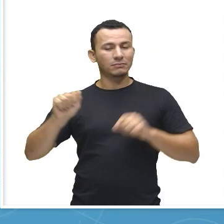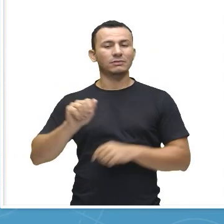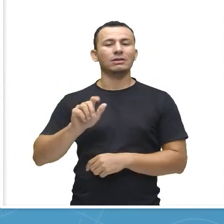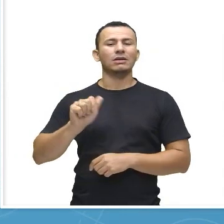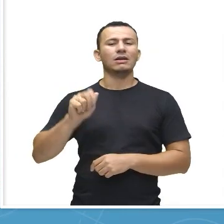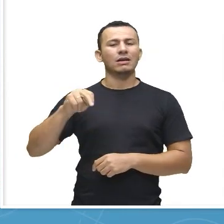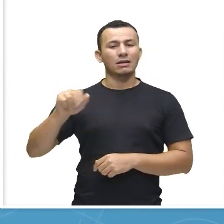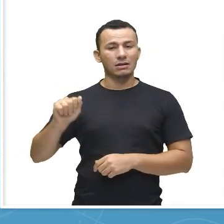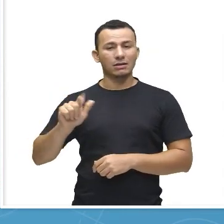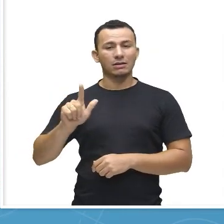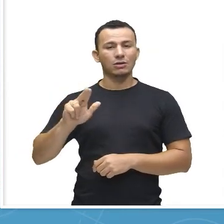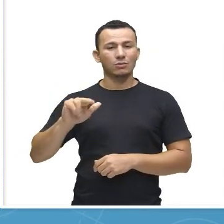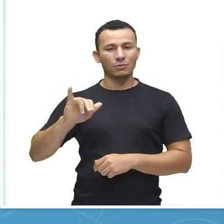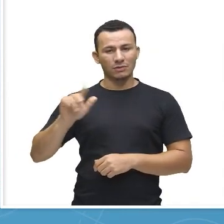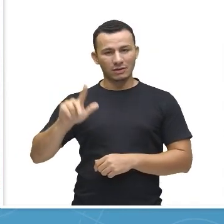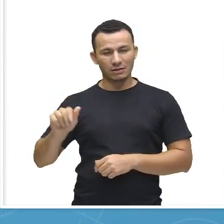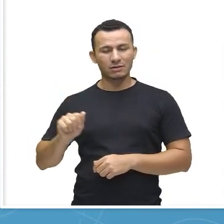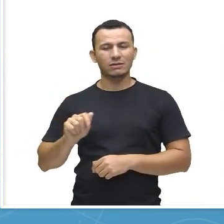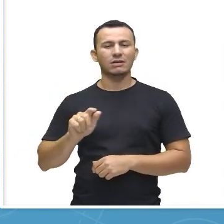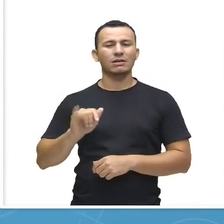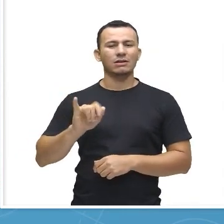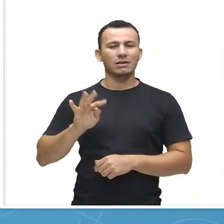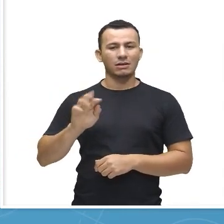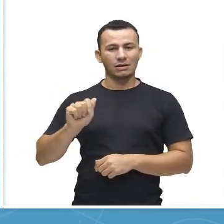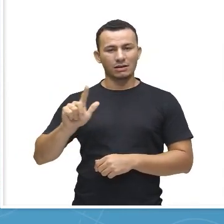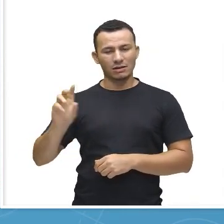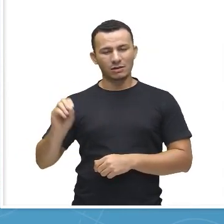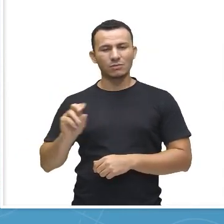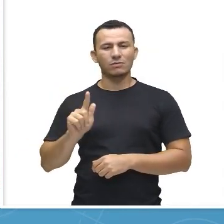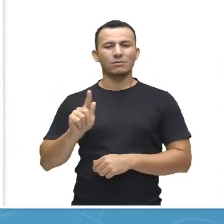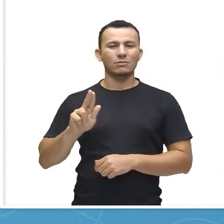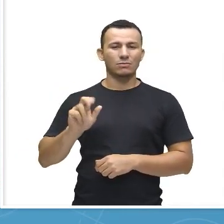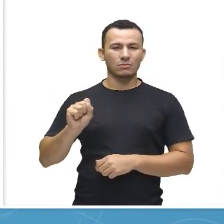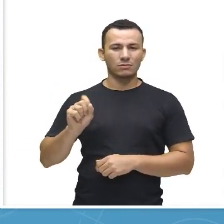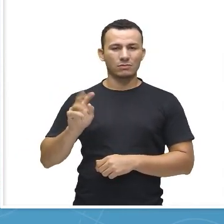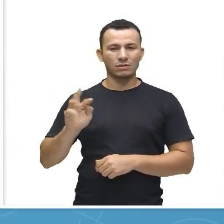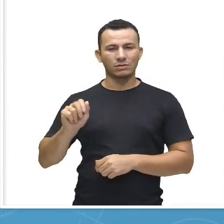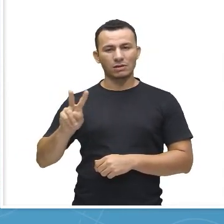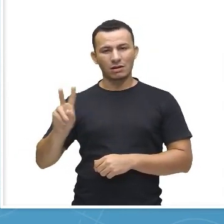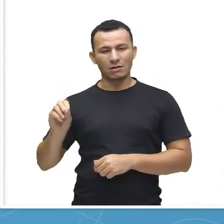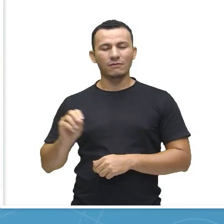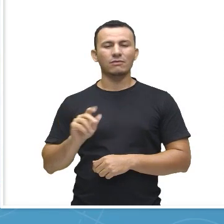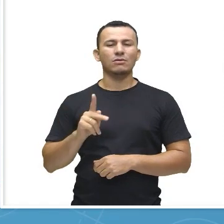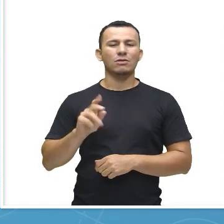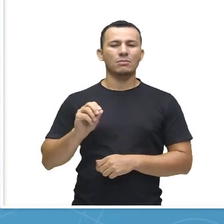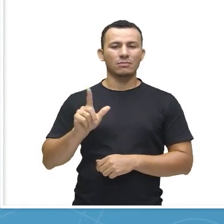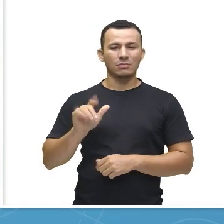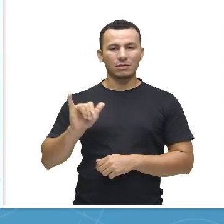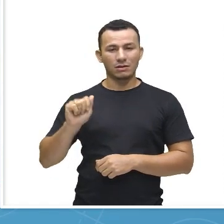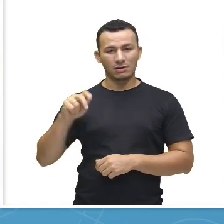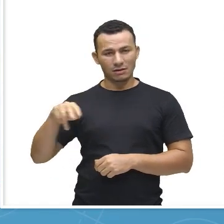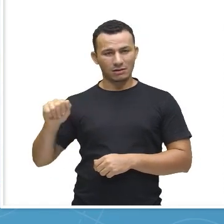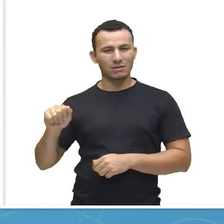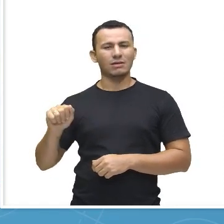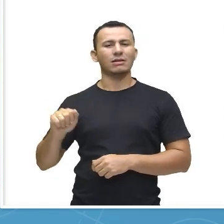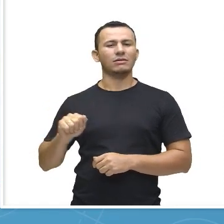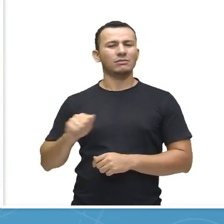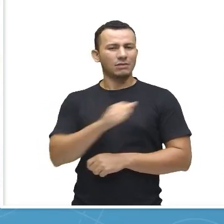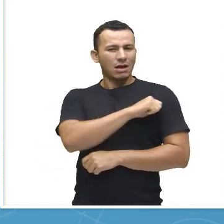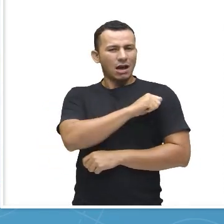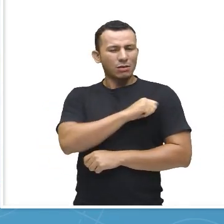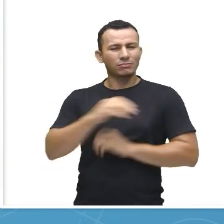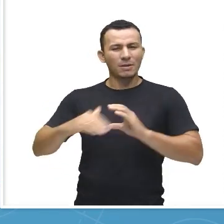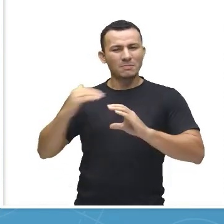Ítalo, Gustavo, Ana Beatriz, Poliana, tá? Muita gente